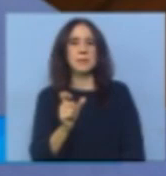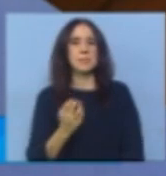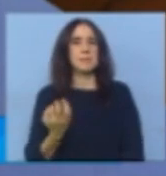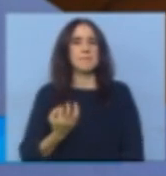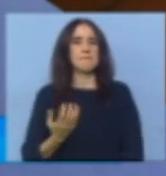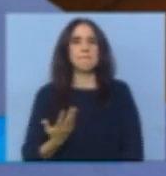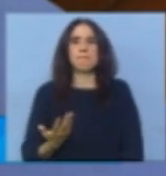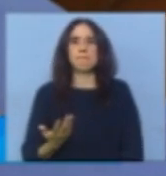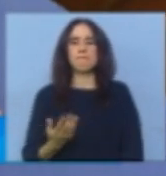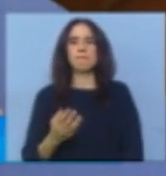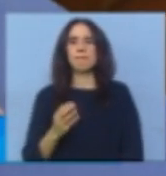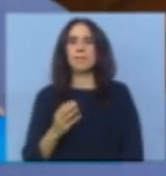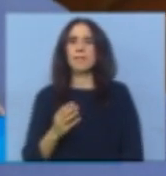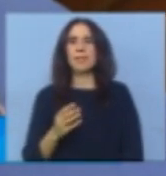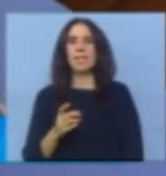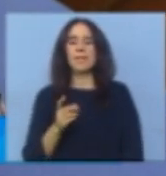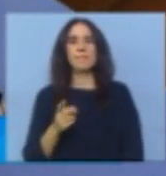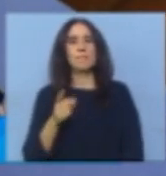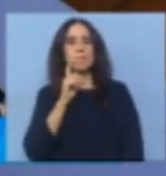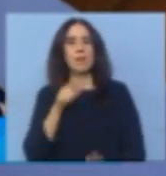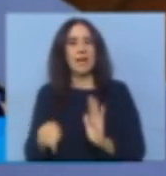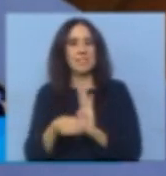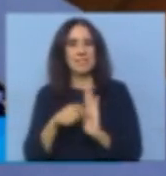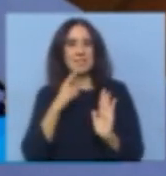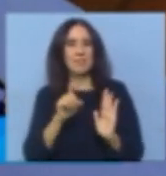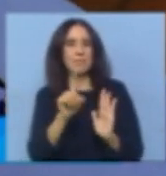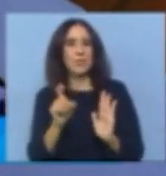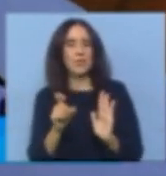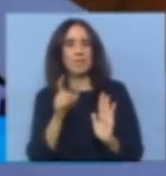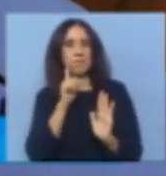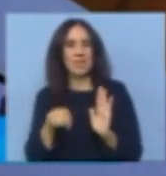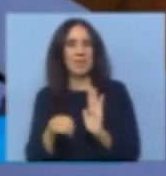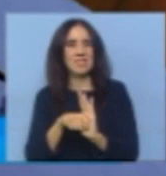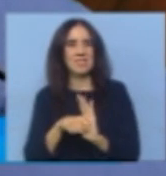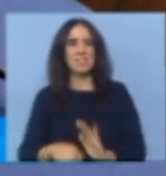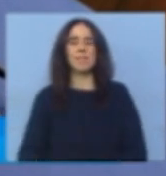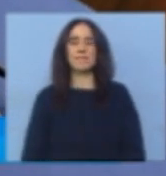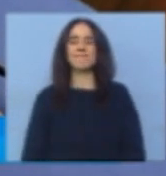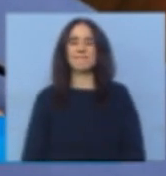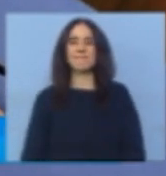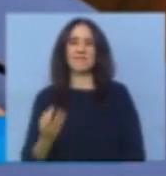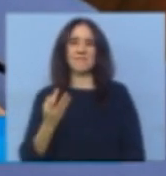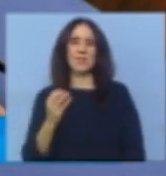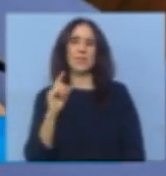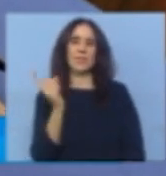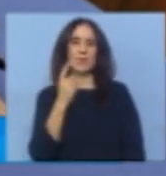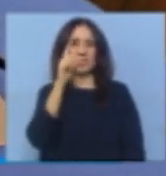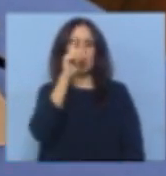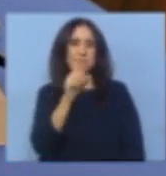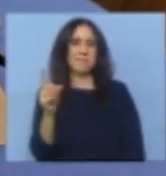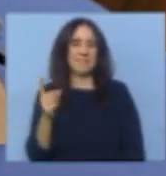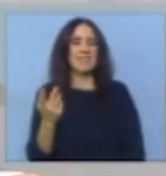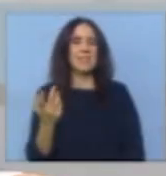havia aqui uma armadilha, Claro, mas isto era uma pergunta armadilhada, não é? Todos nós entendemos isso. E eu penso